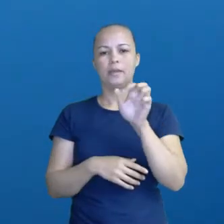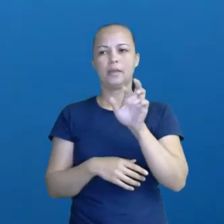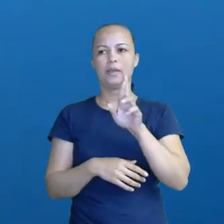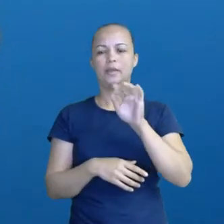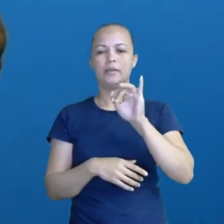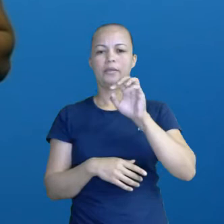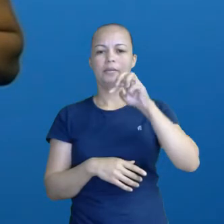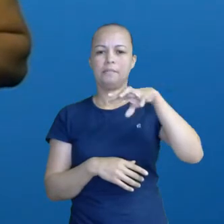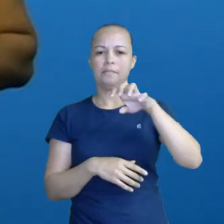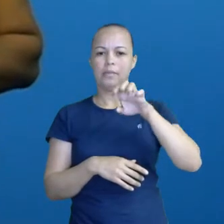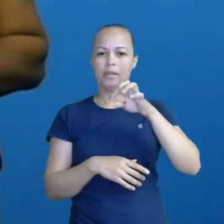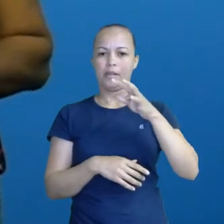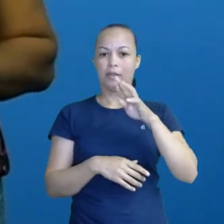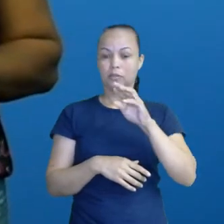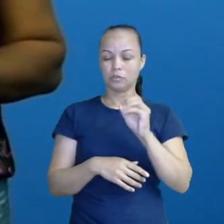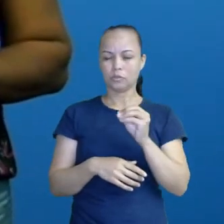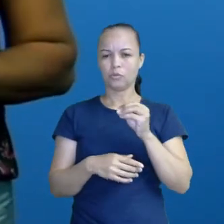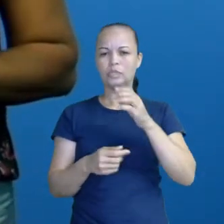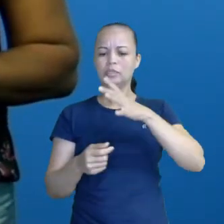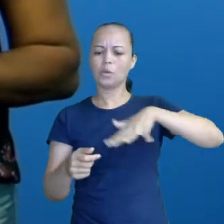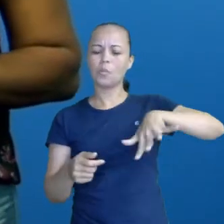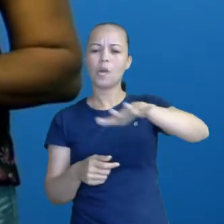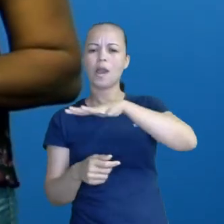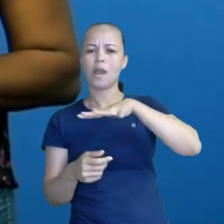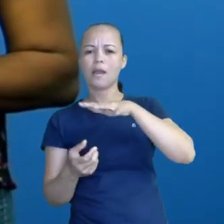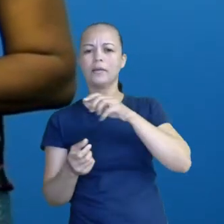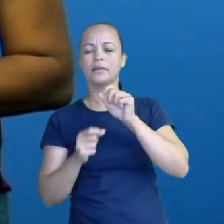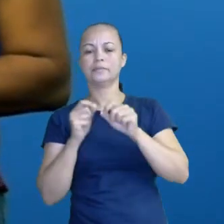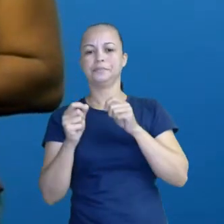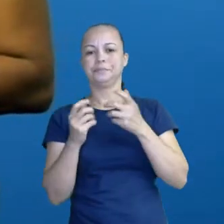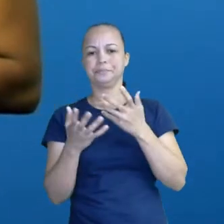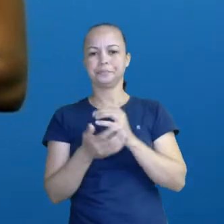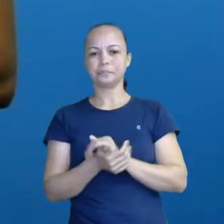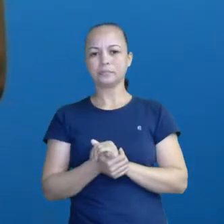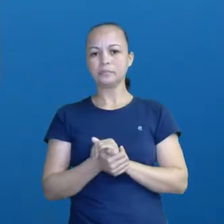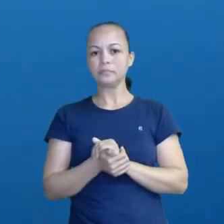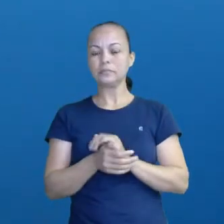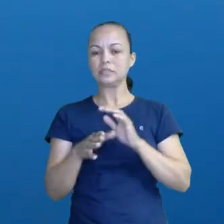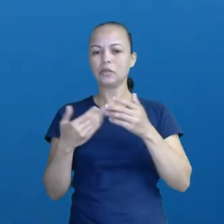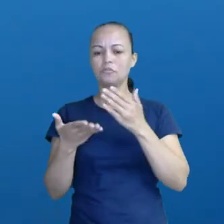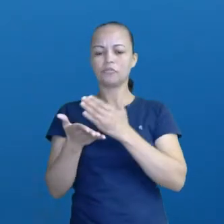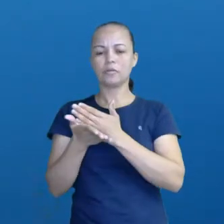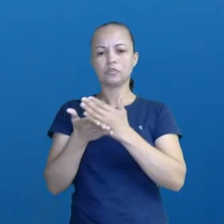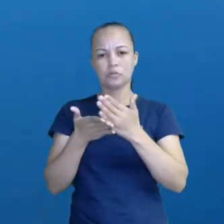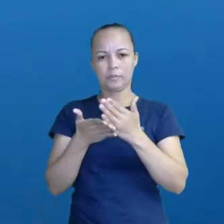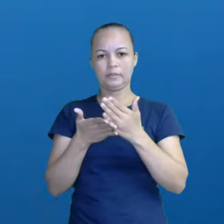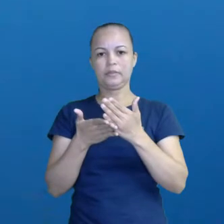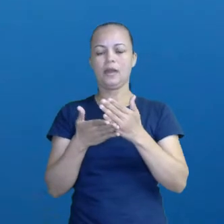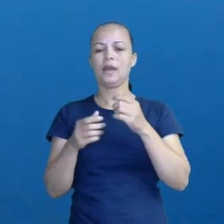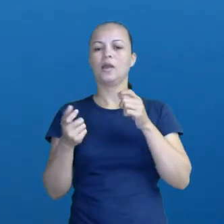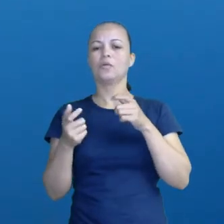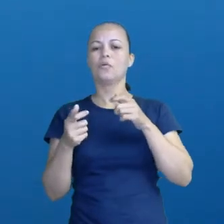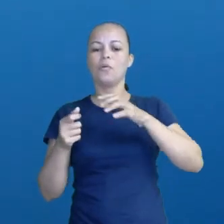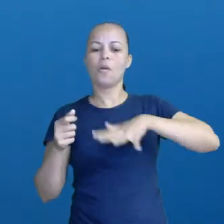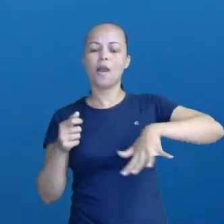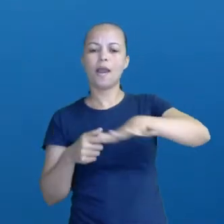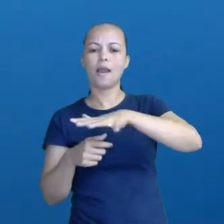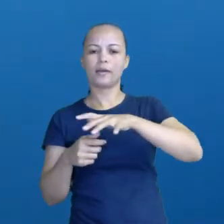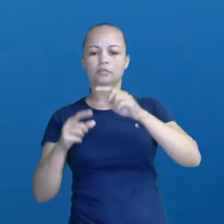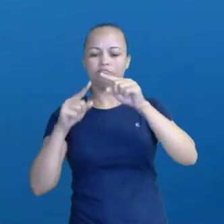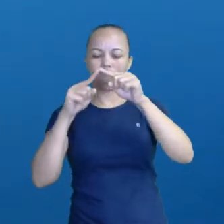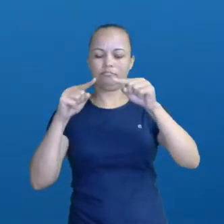baseado em calcular a área das figuras planas Vamos iniciar com a área do